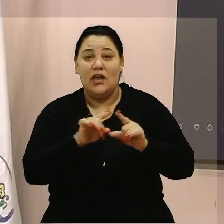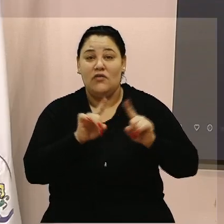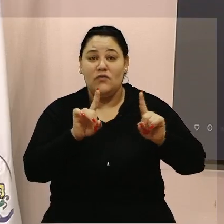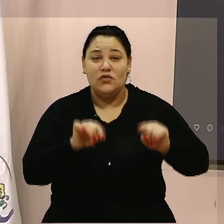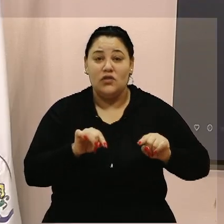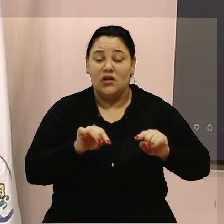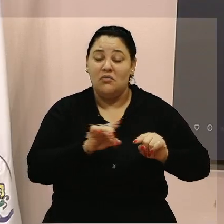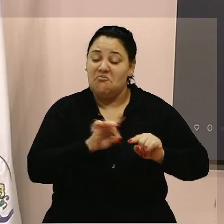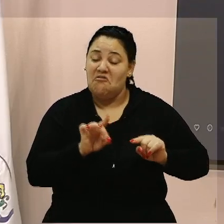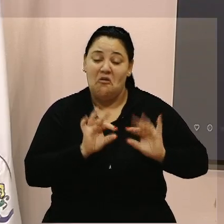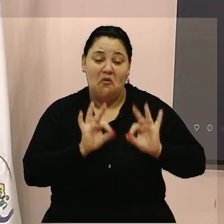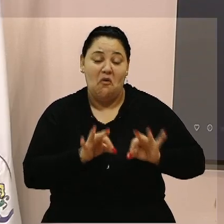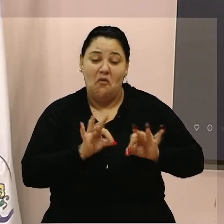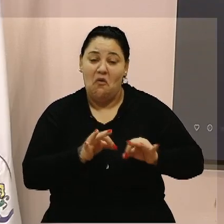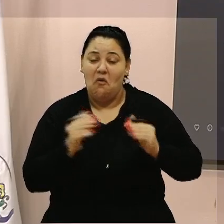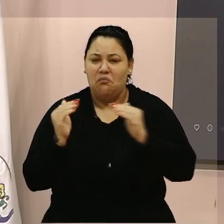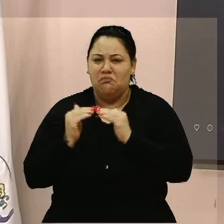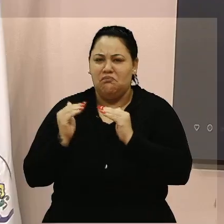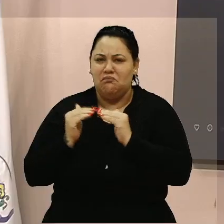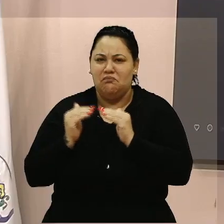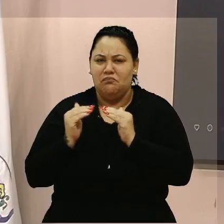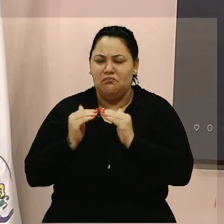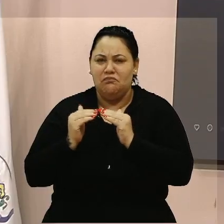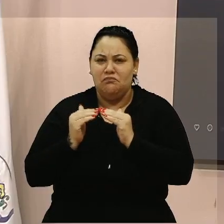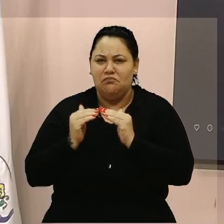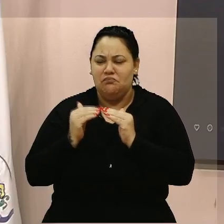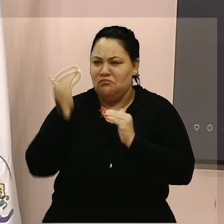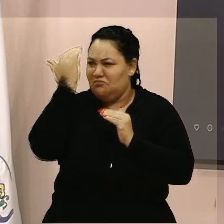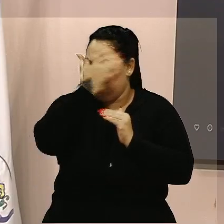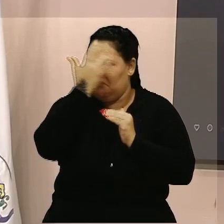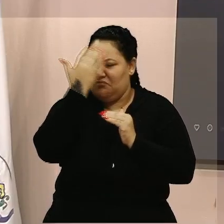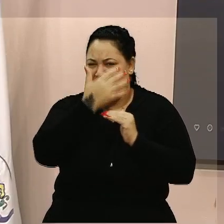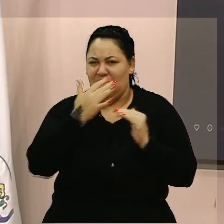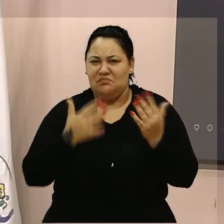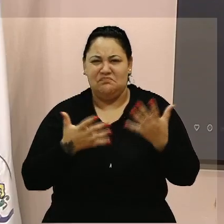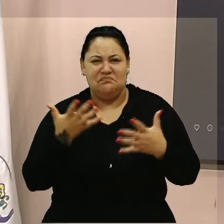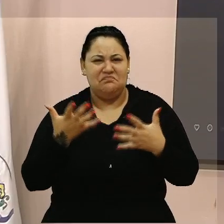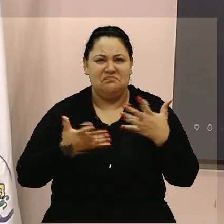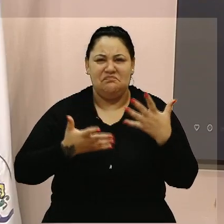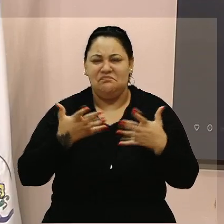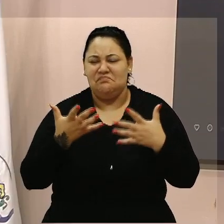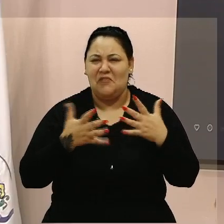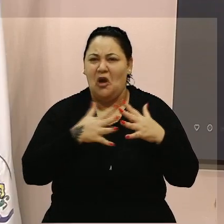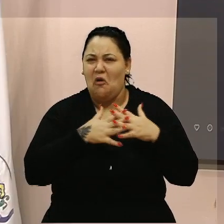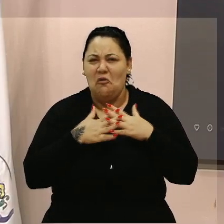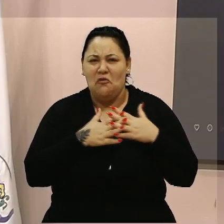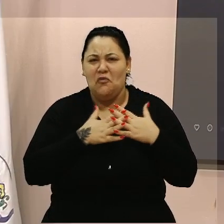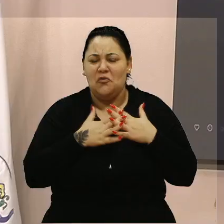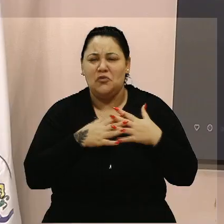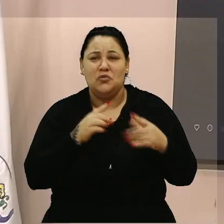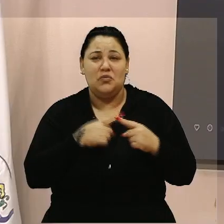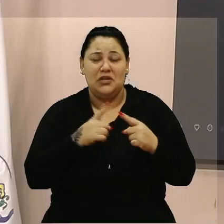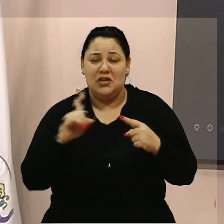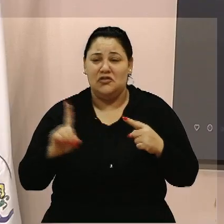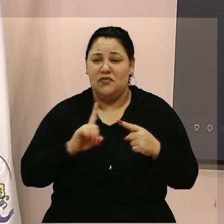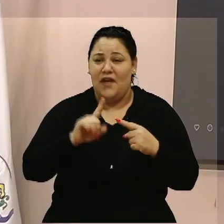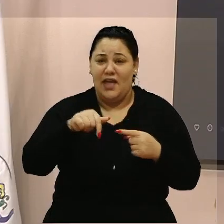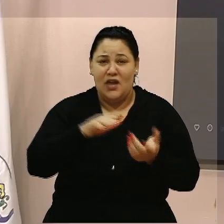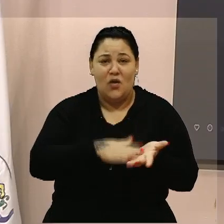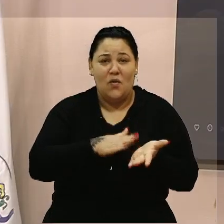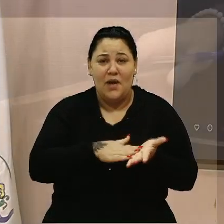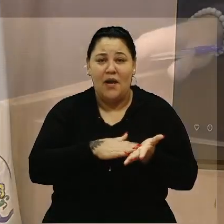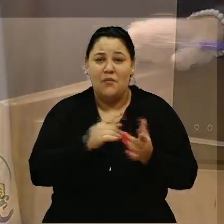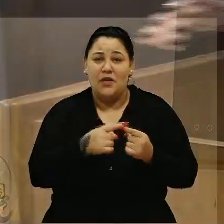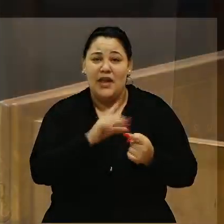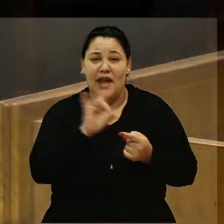estão de acordo com o prefeito. Vereador. Então, fica meio nebuloso essa parte, fica meio confuso para nós. A gente vem aqui cobrar, porque cada um diz